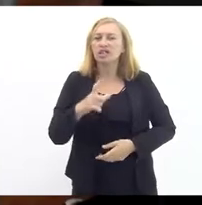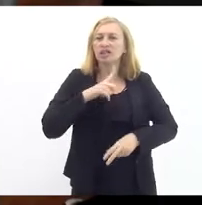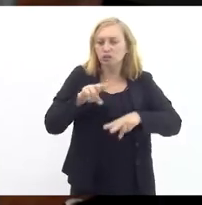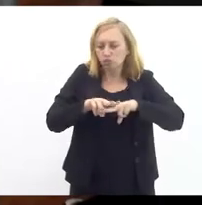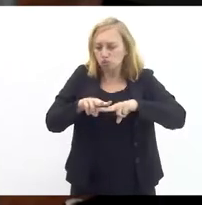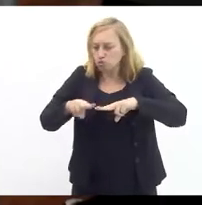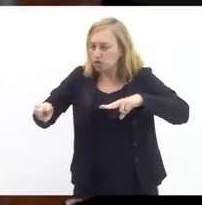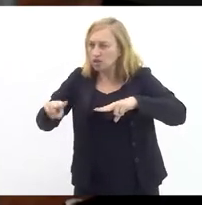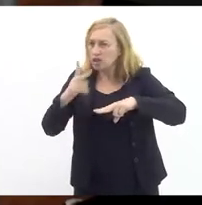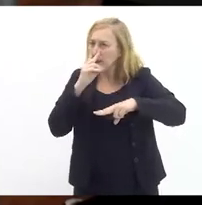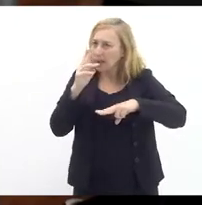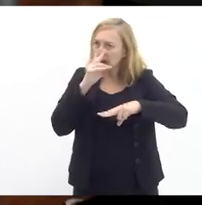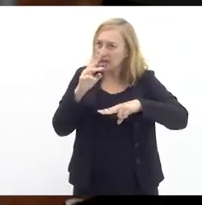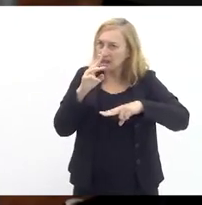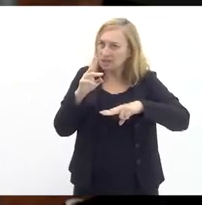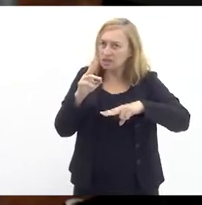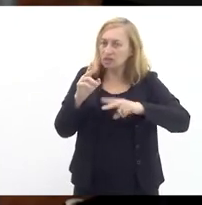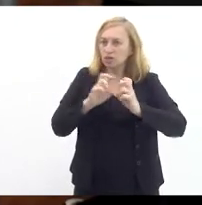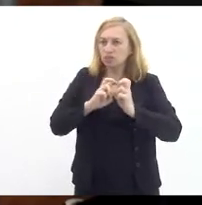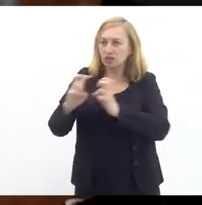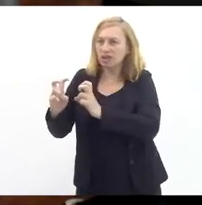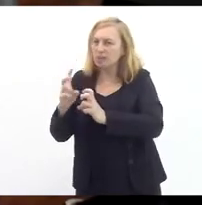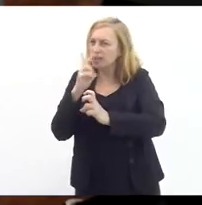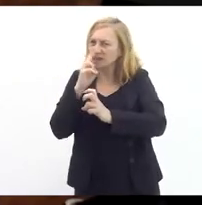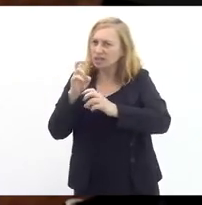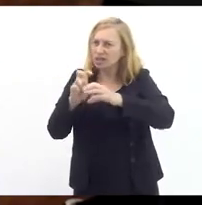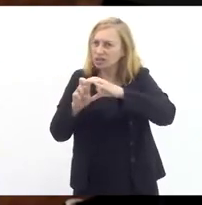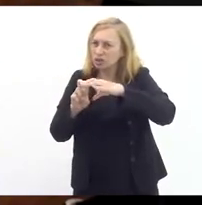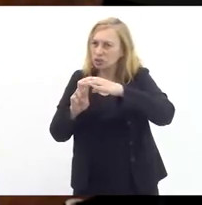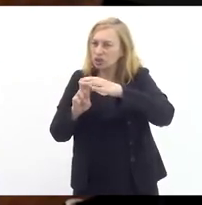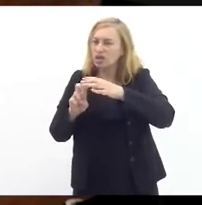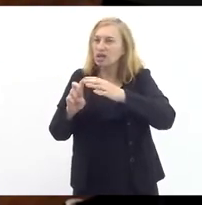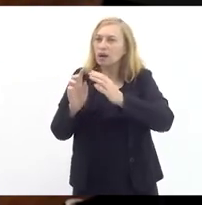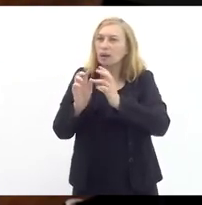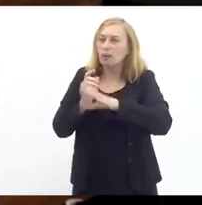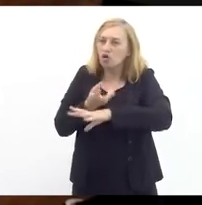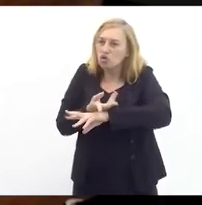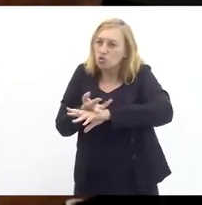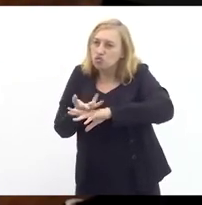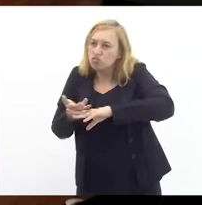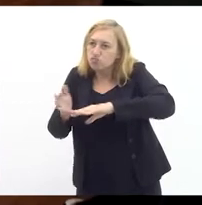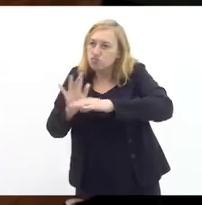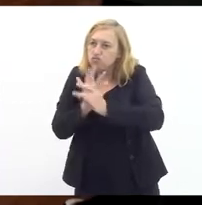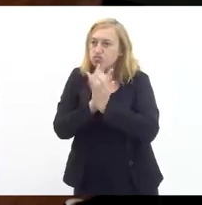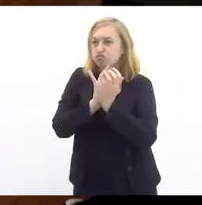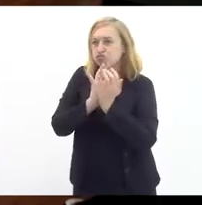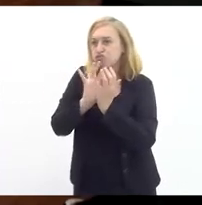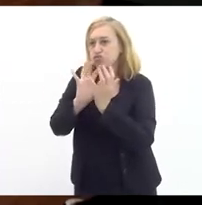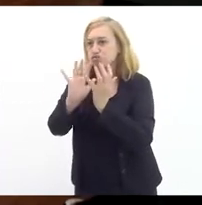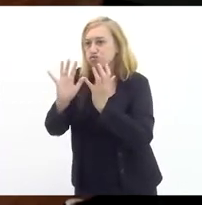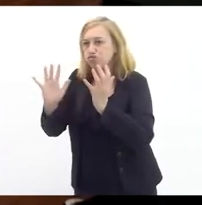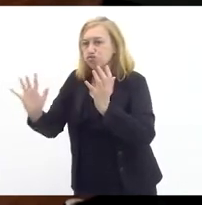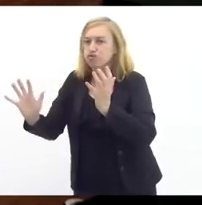entrando em verdadeiro canavial. Verdadeiro canavial, tão alto que está o lixo.